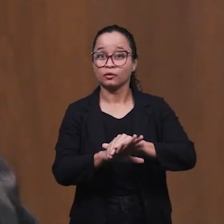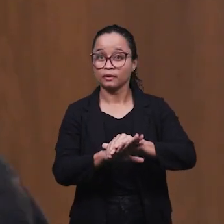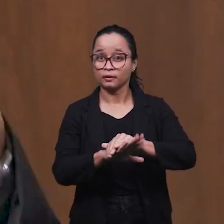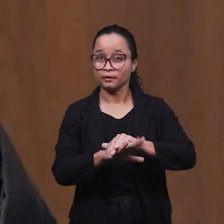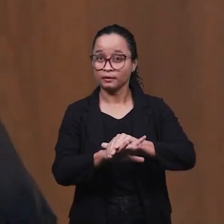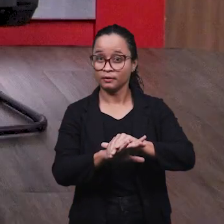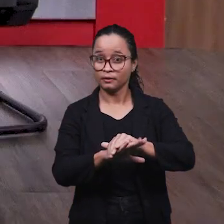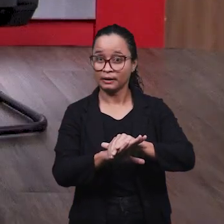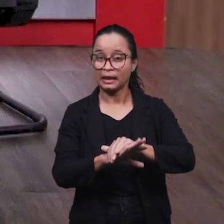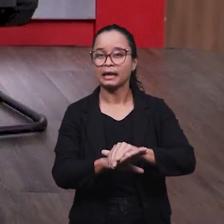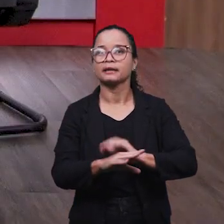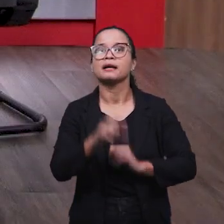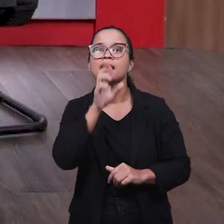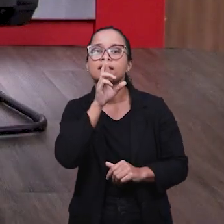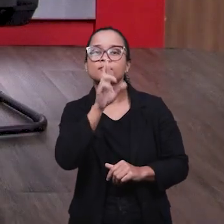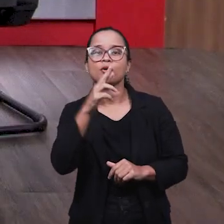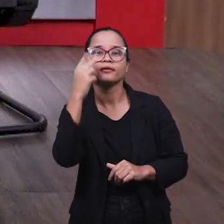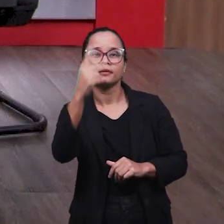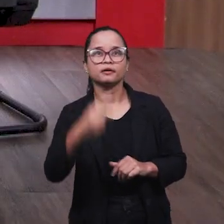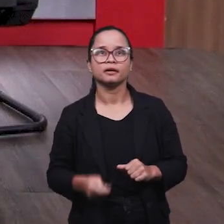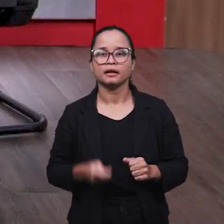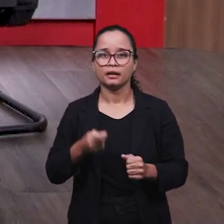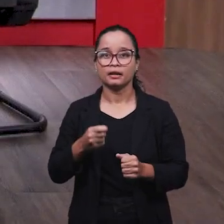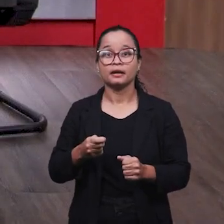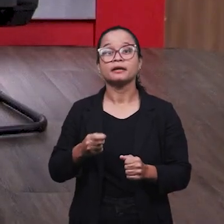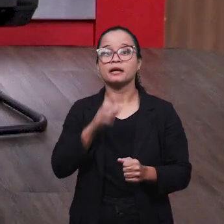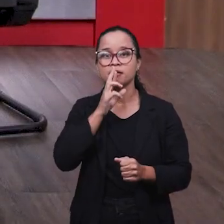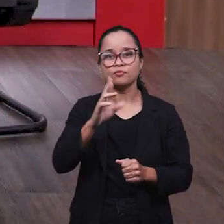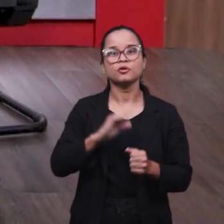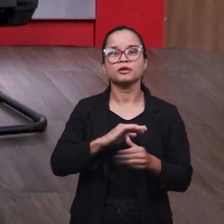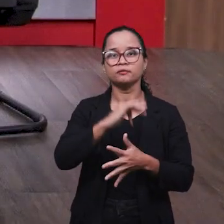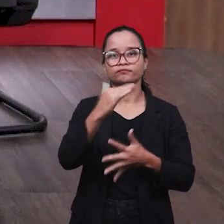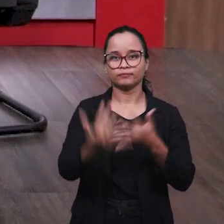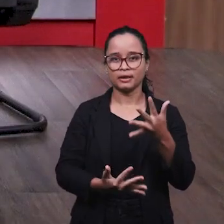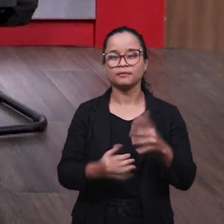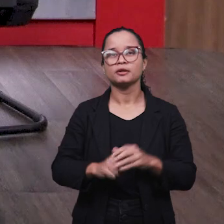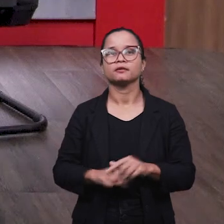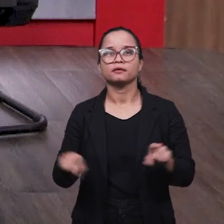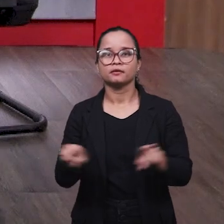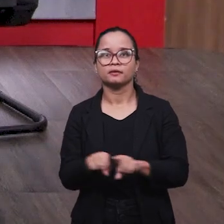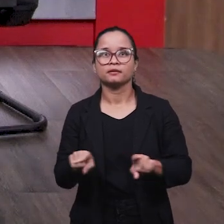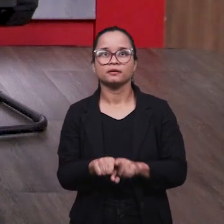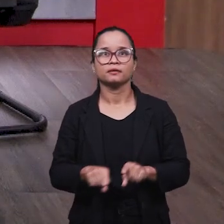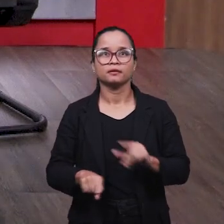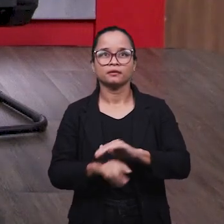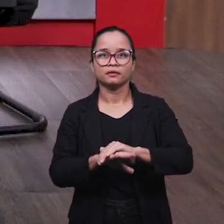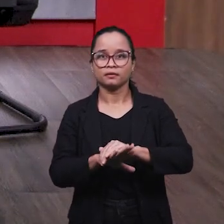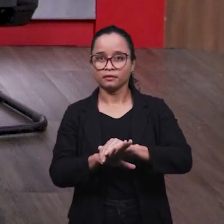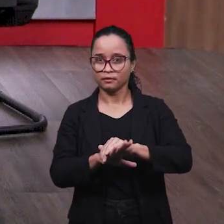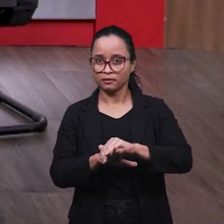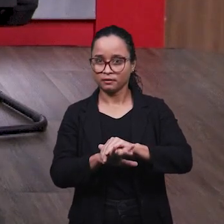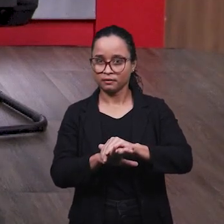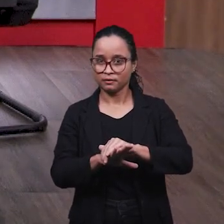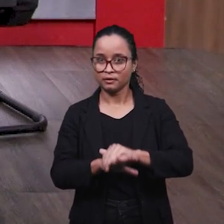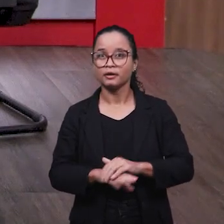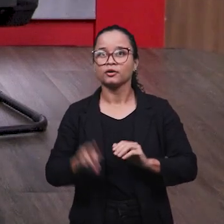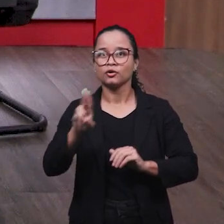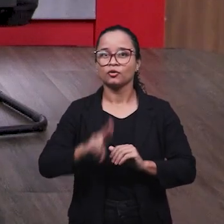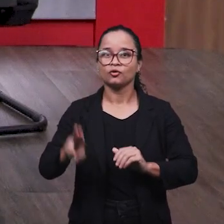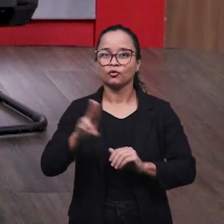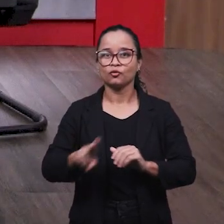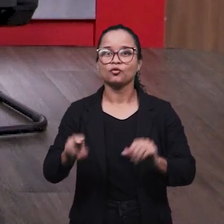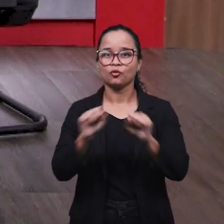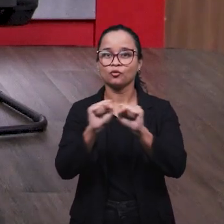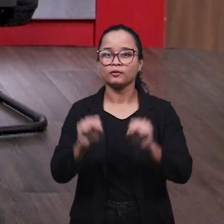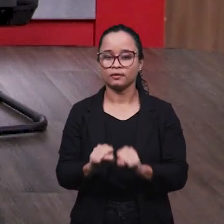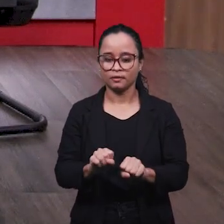da resposta dele. E ele respondendo em libras aquilo ali, e também através de braille, que ele usava o